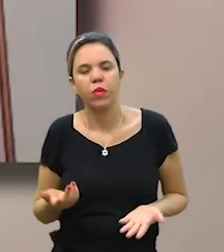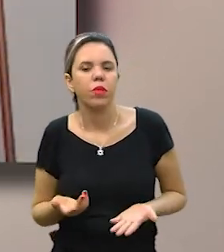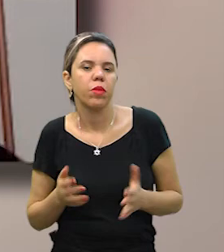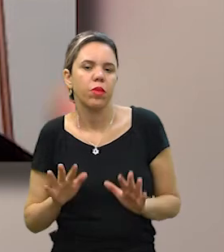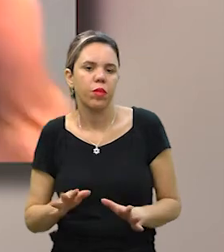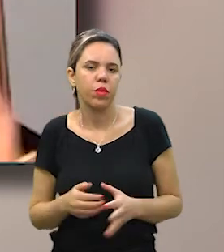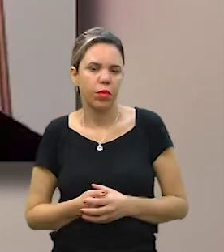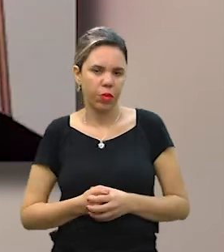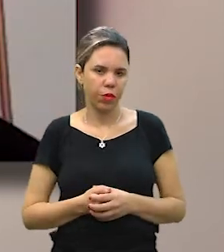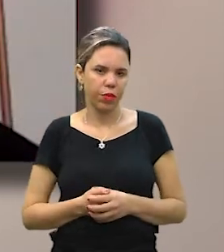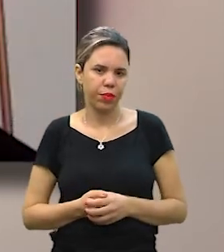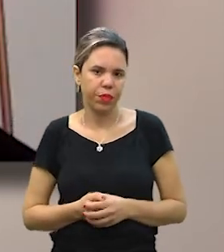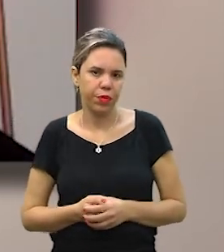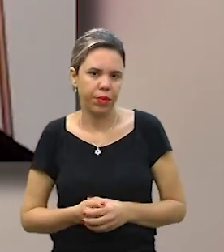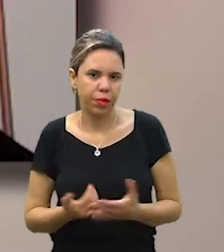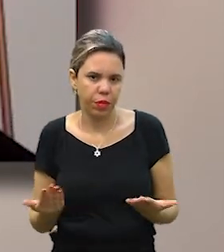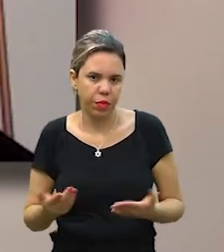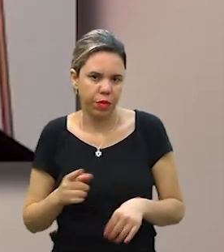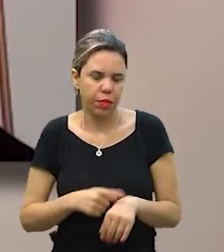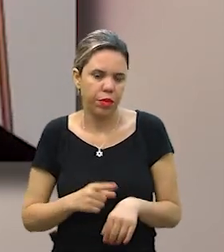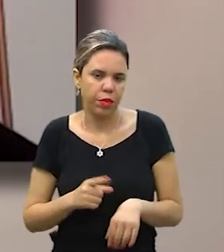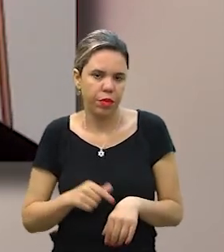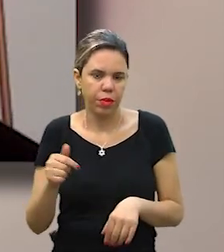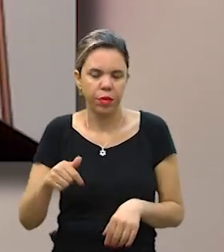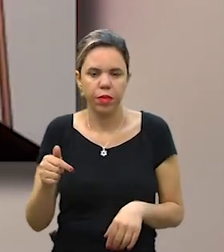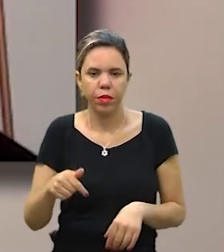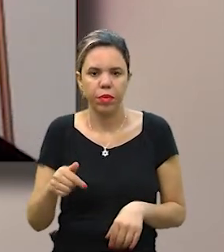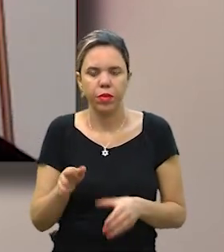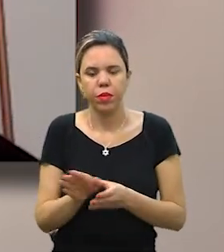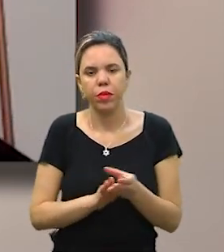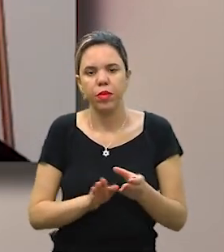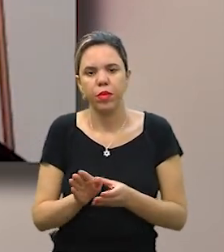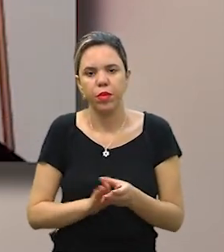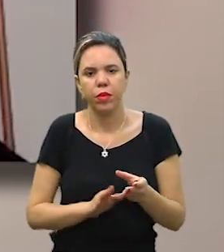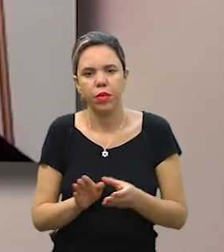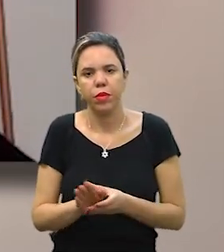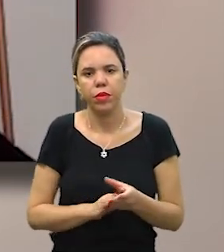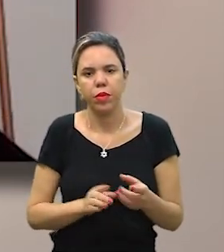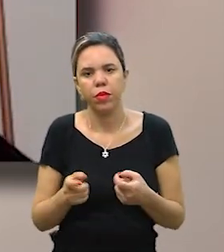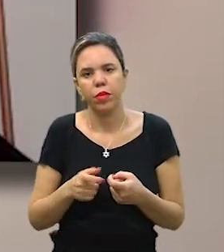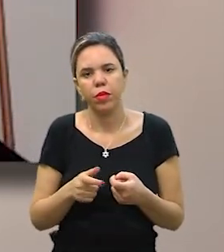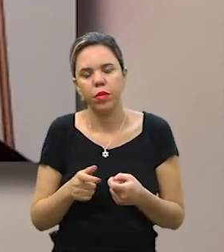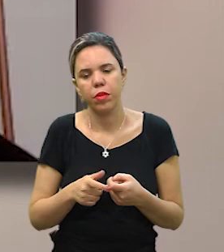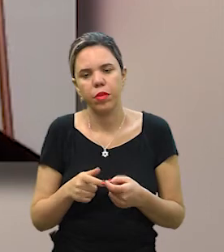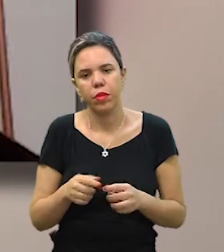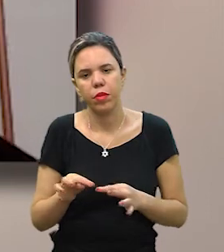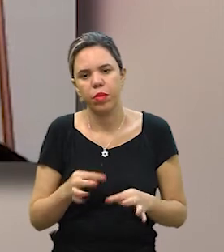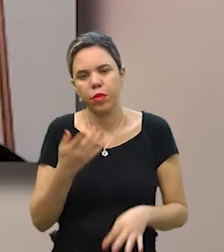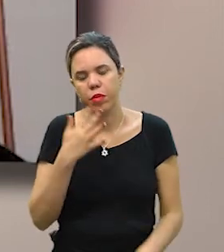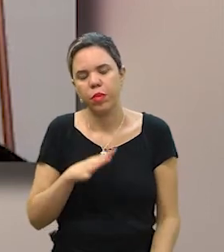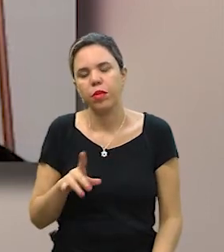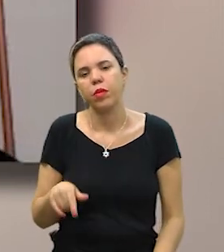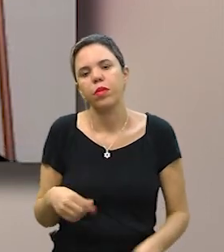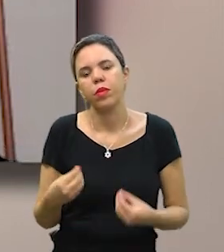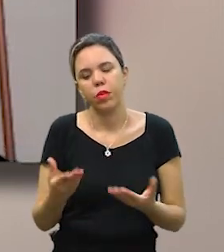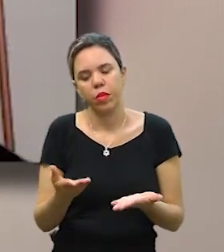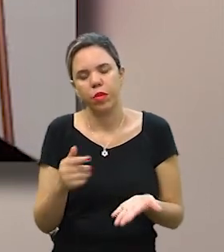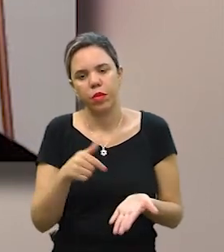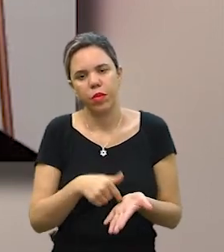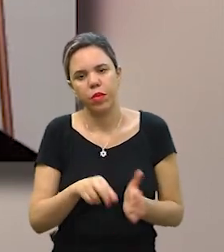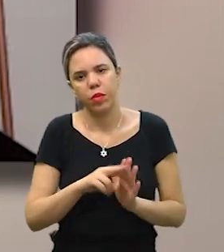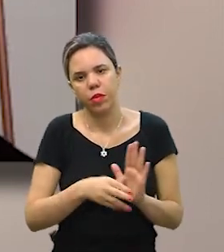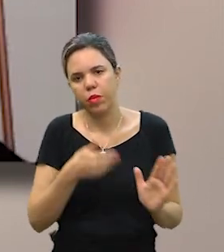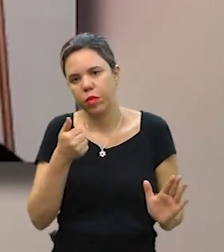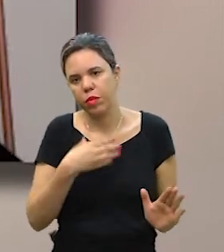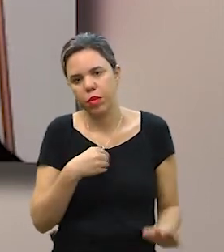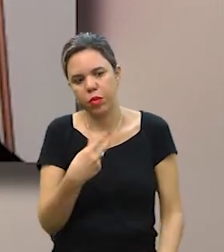bolachinha, mas, nesse momento, a orientação da minha pediatra, do meu pediatra é essa,